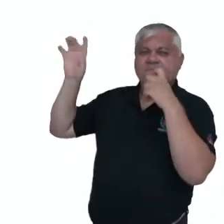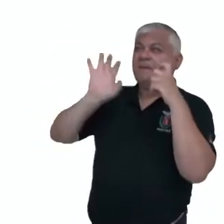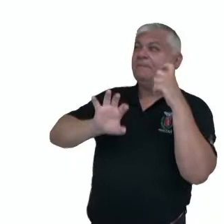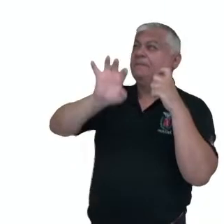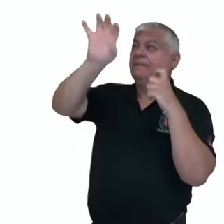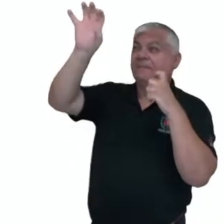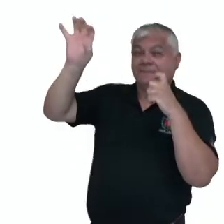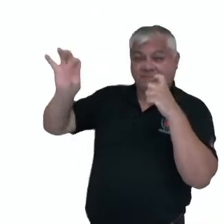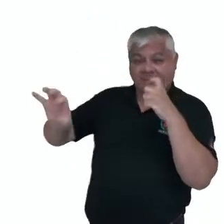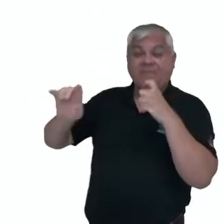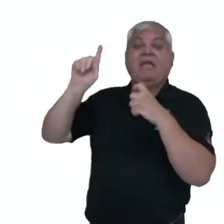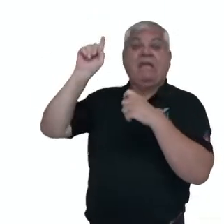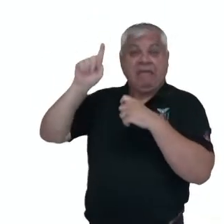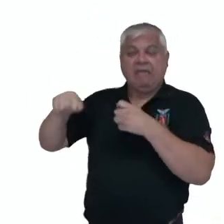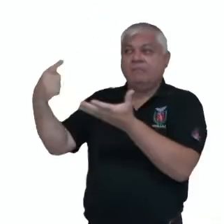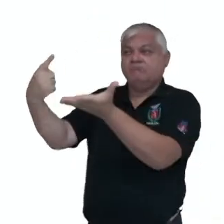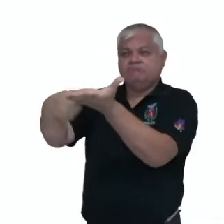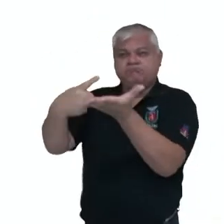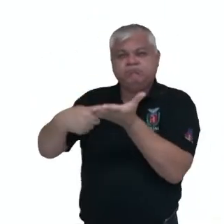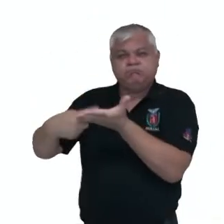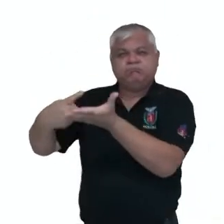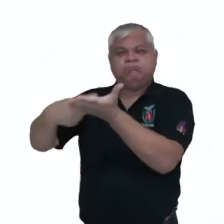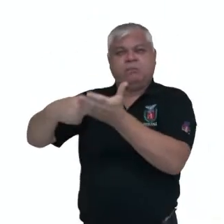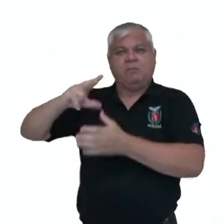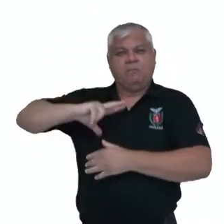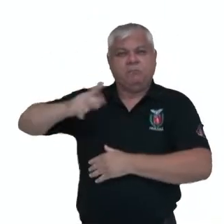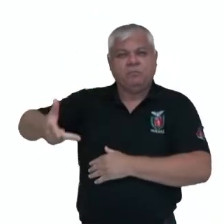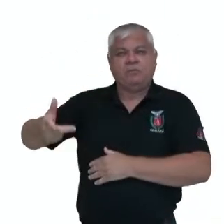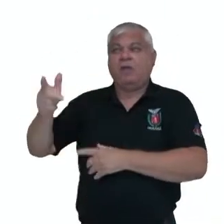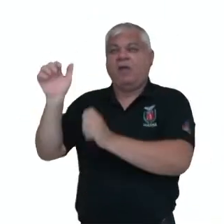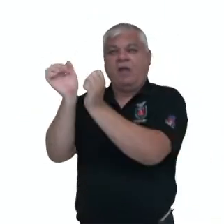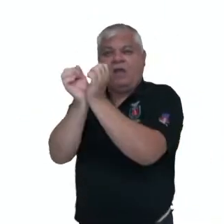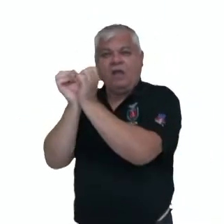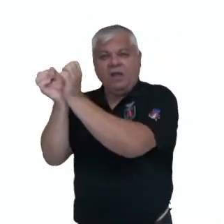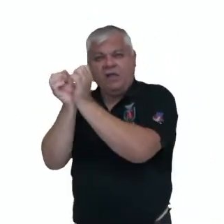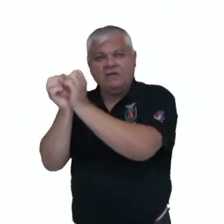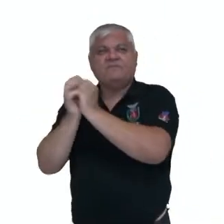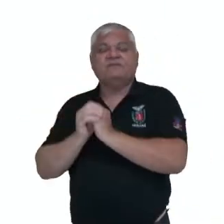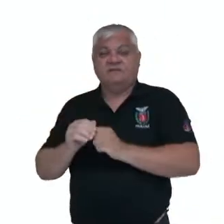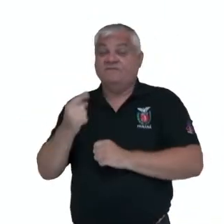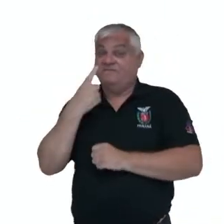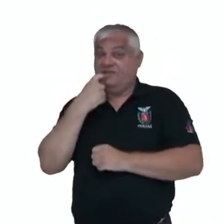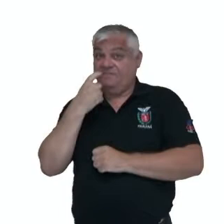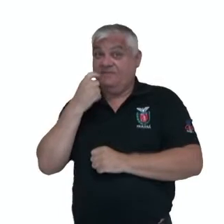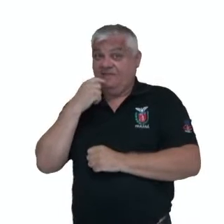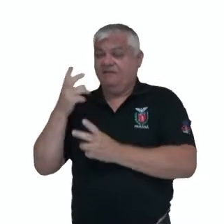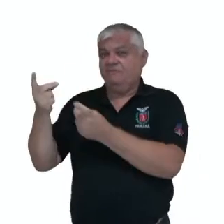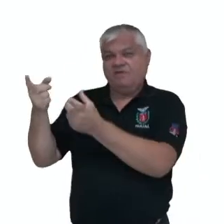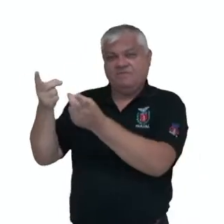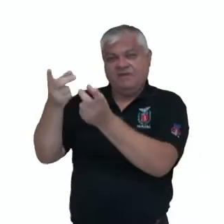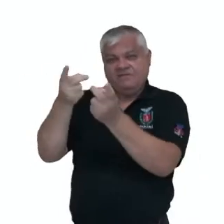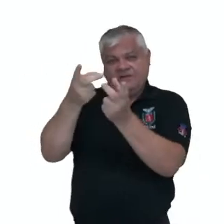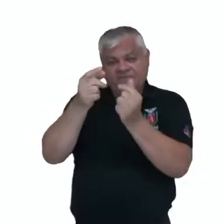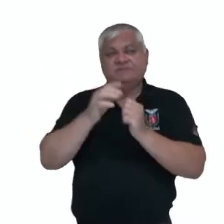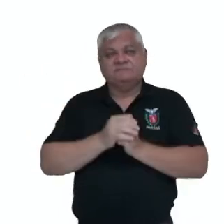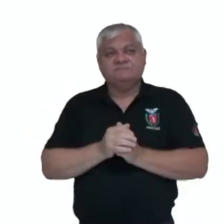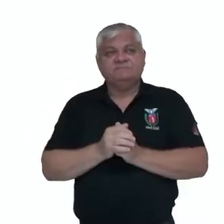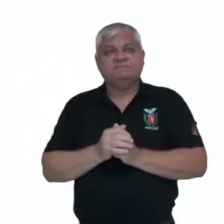as feitorias em quadradinho, vermelho, as principais regiões fornecedoras de